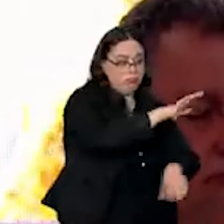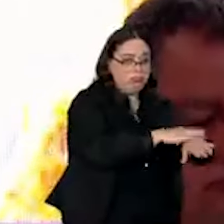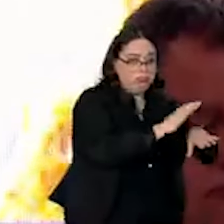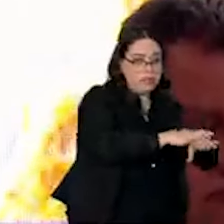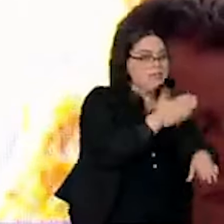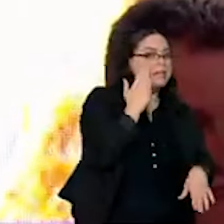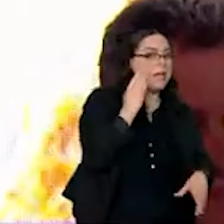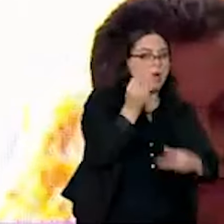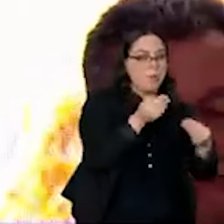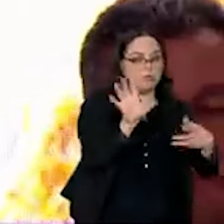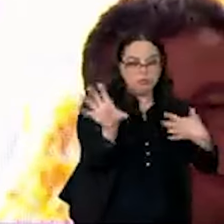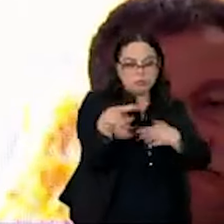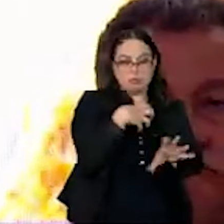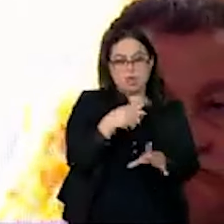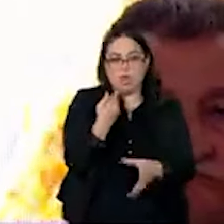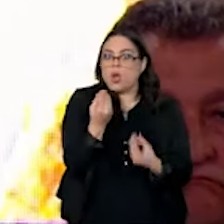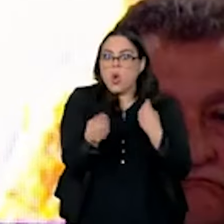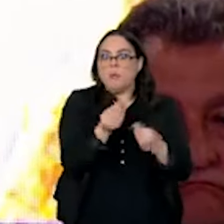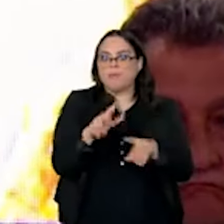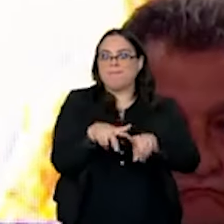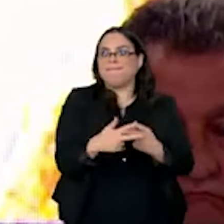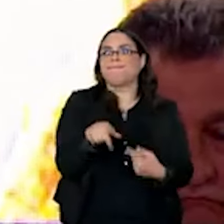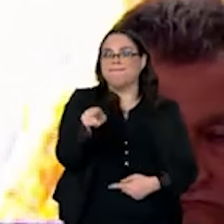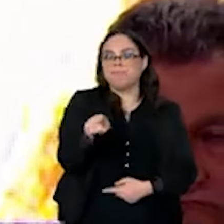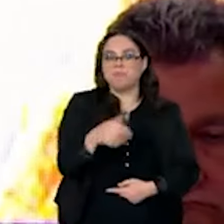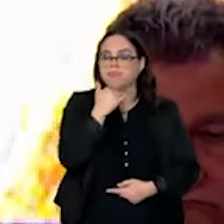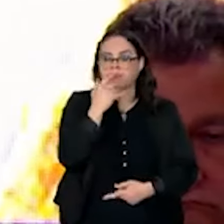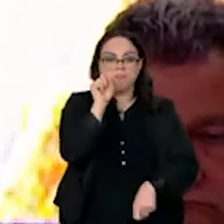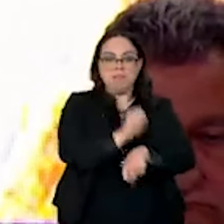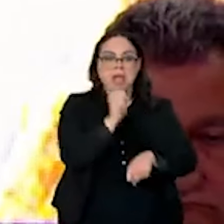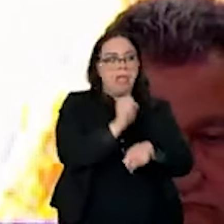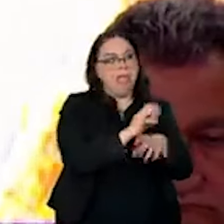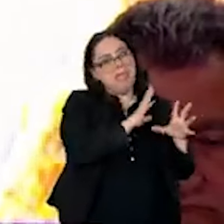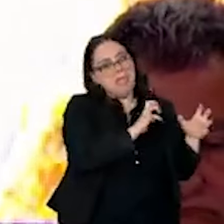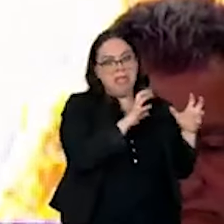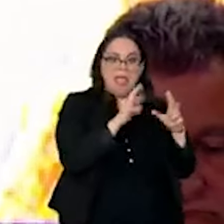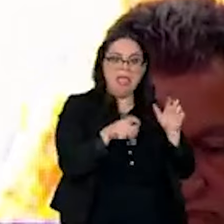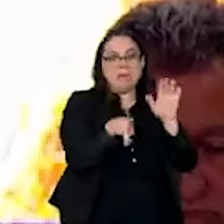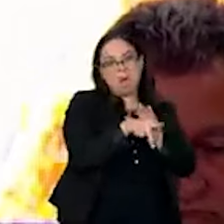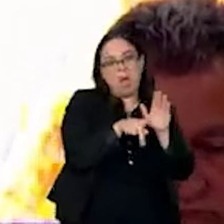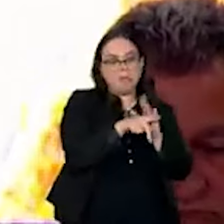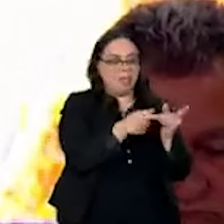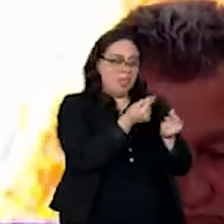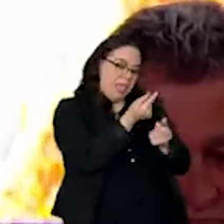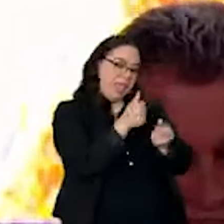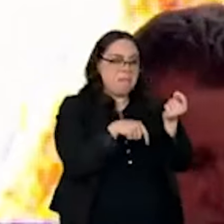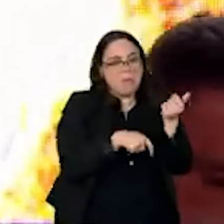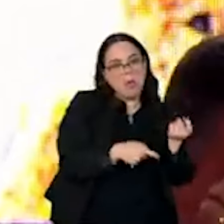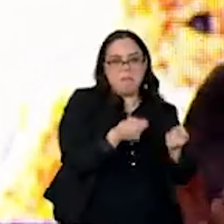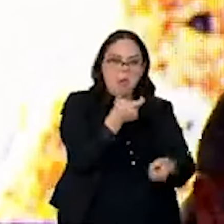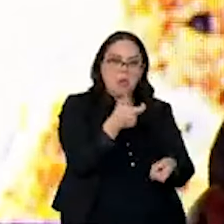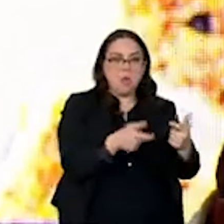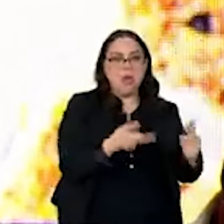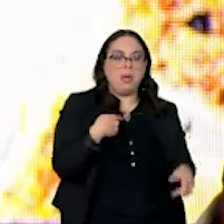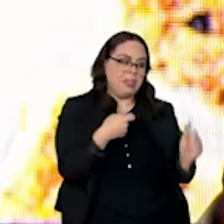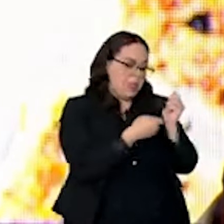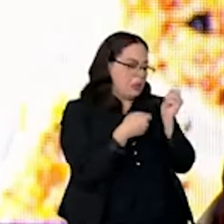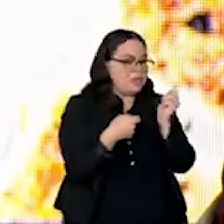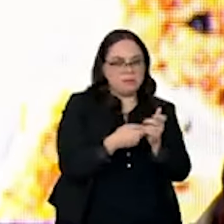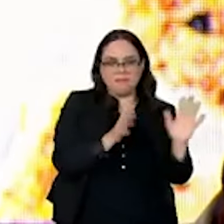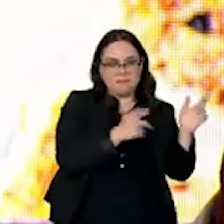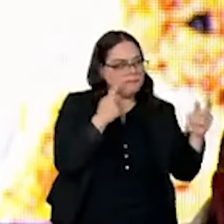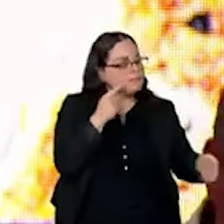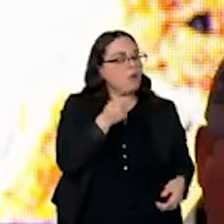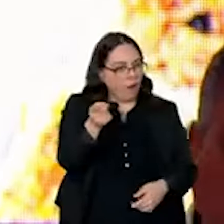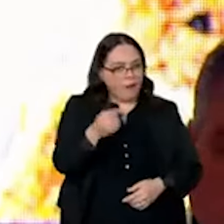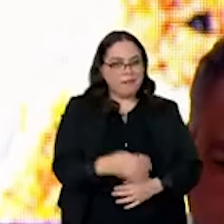gente queria consertar aquilo e a gente não podia ficar brigando a troco de merreca ou de faltas denúncias. Aí,